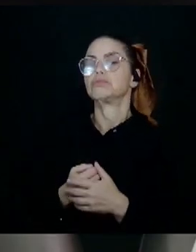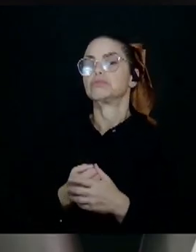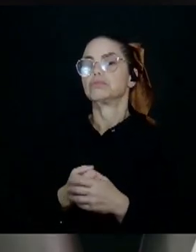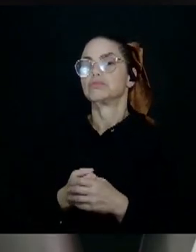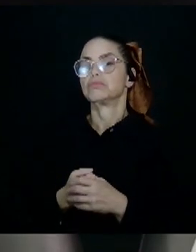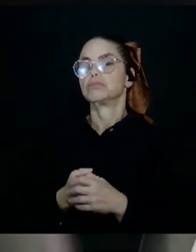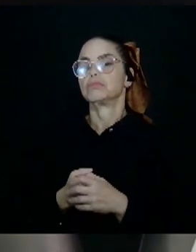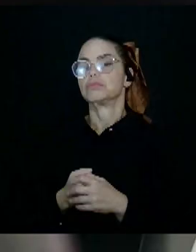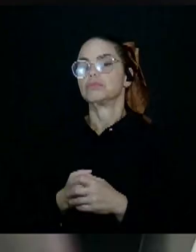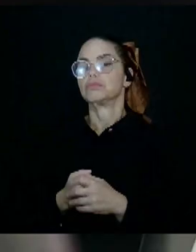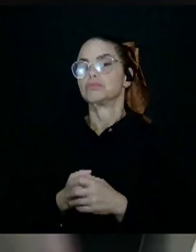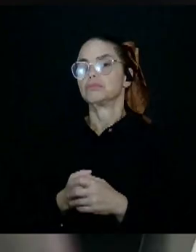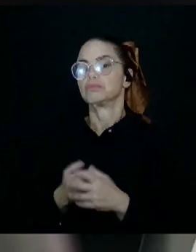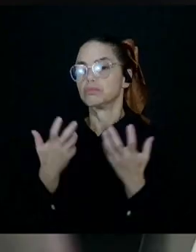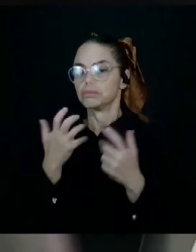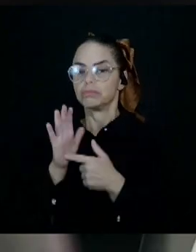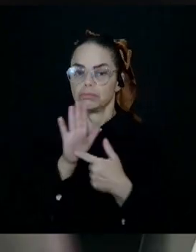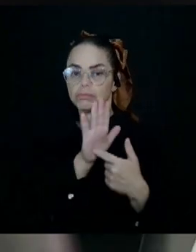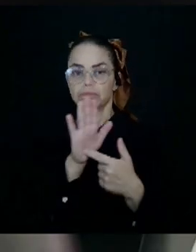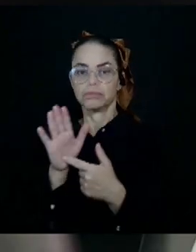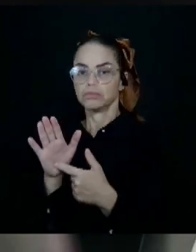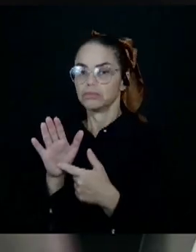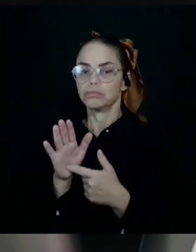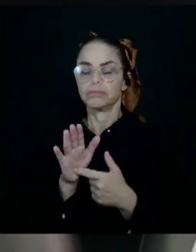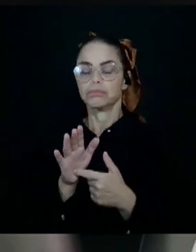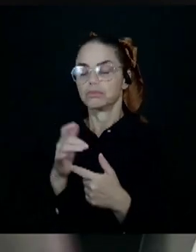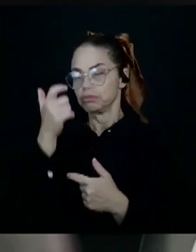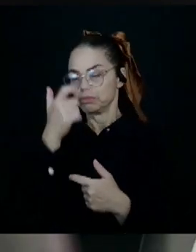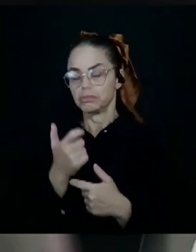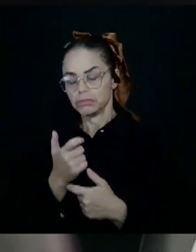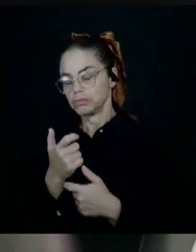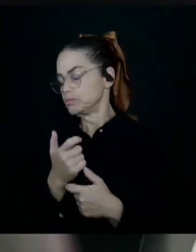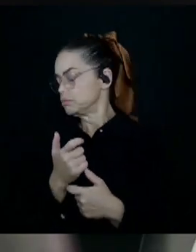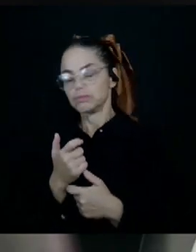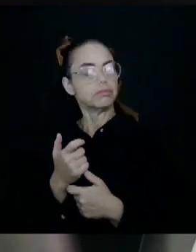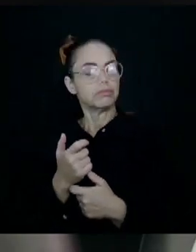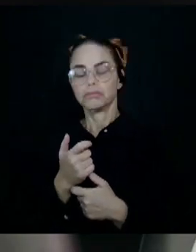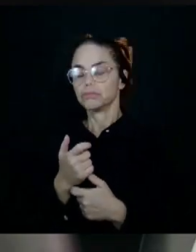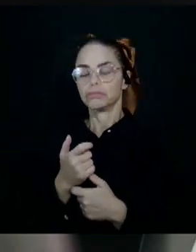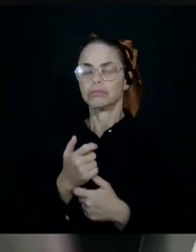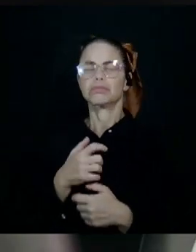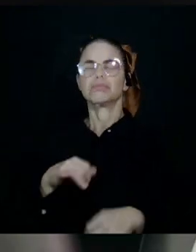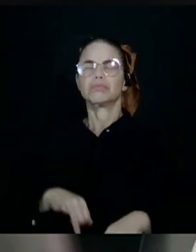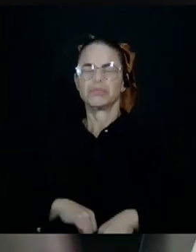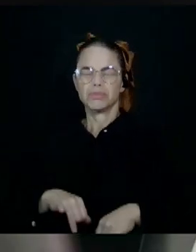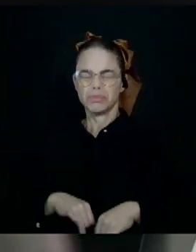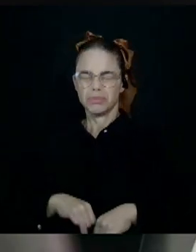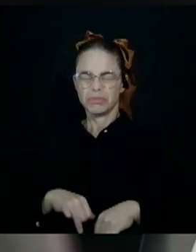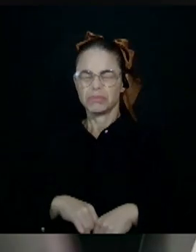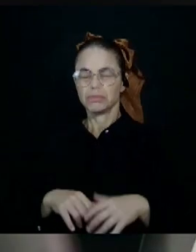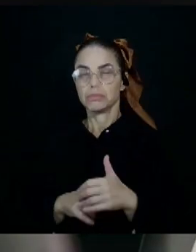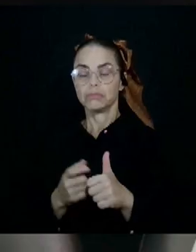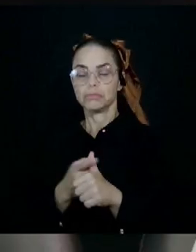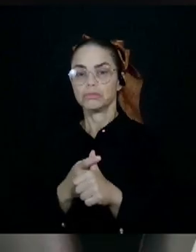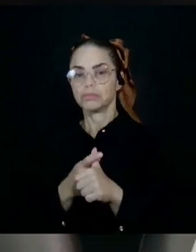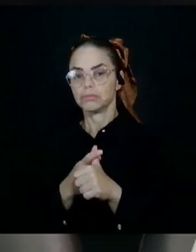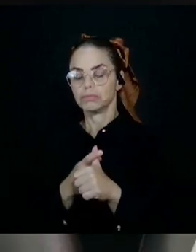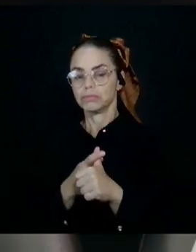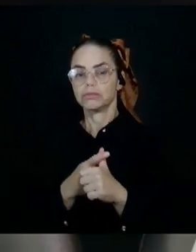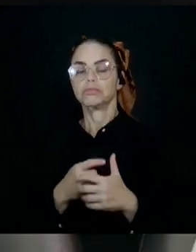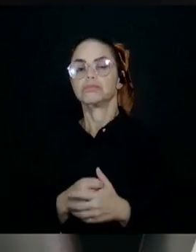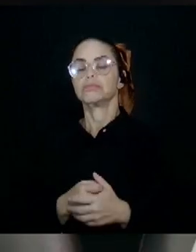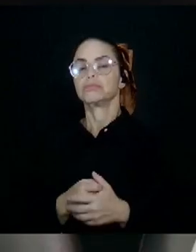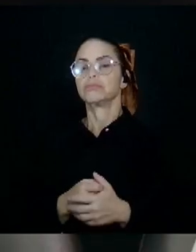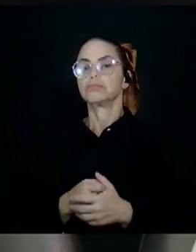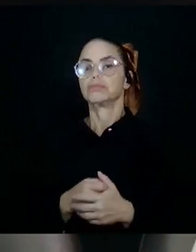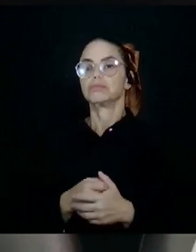querendo mostrar ou querendo ser quem não se é, isso gera um sofrimento. Então, o primeiro passo é trazer isso para a